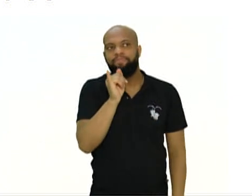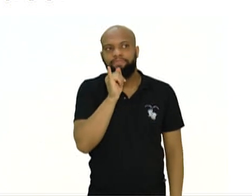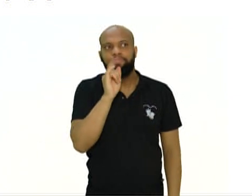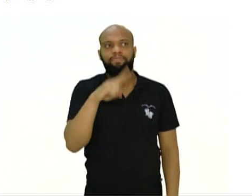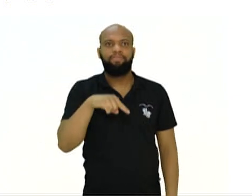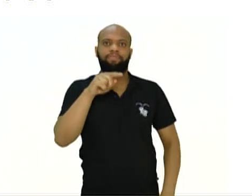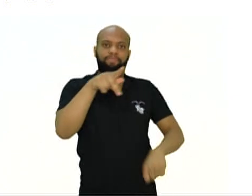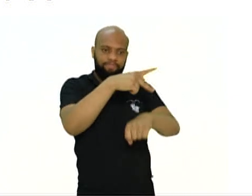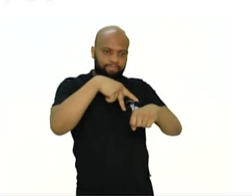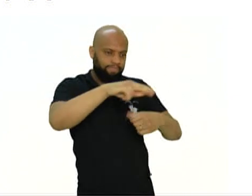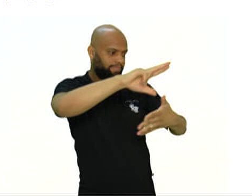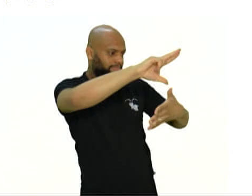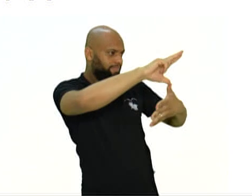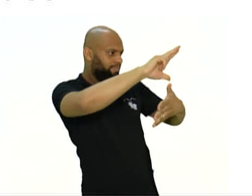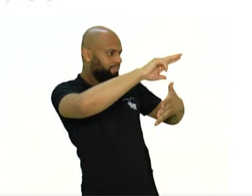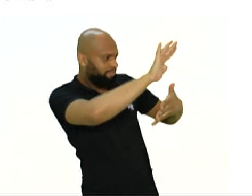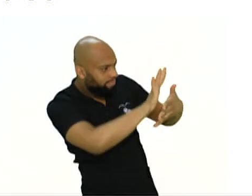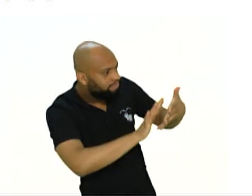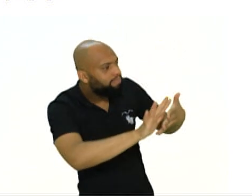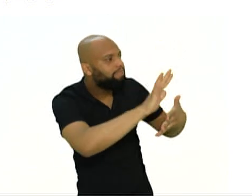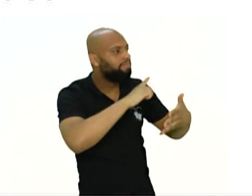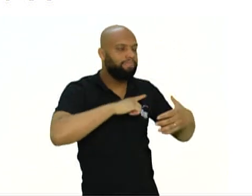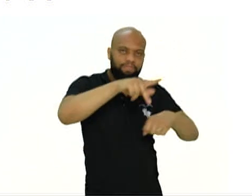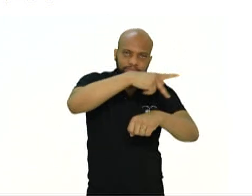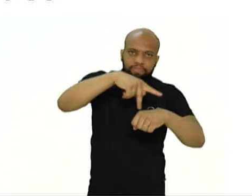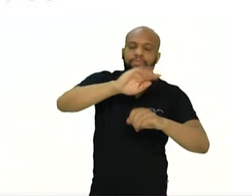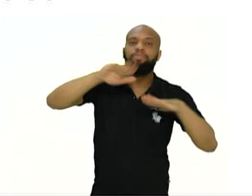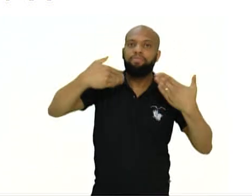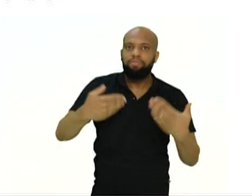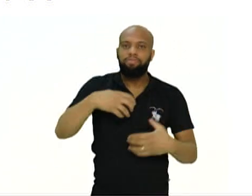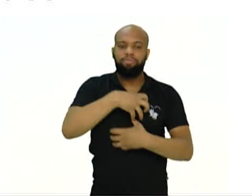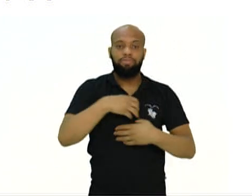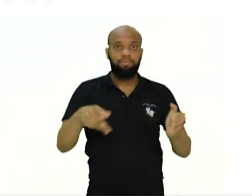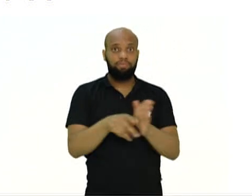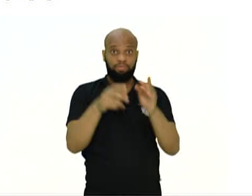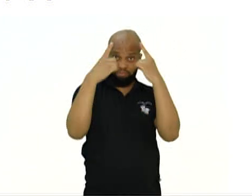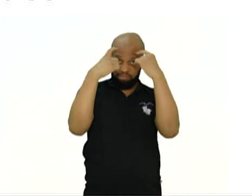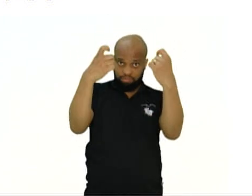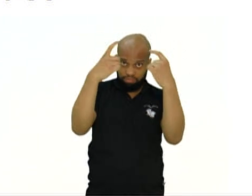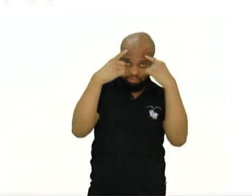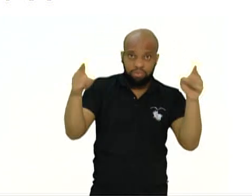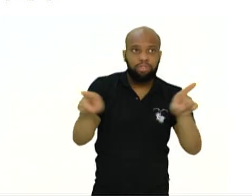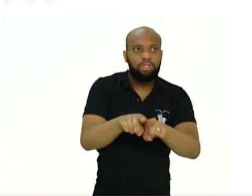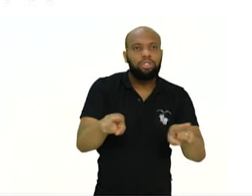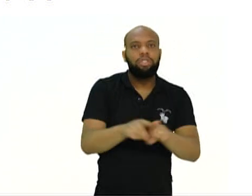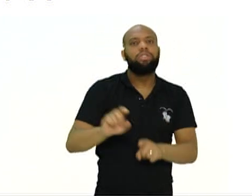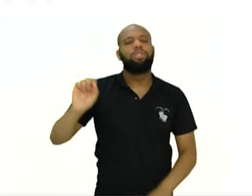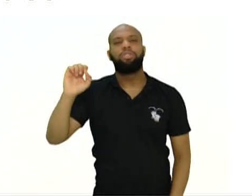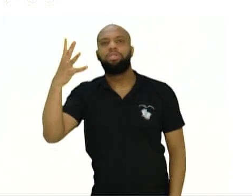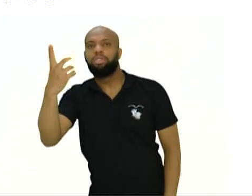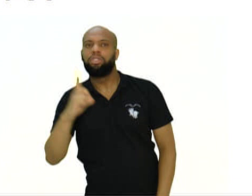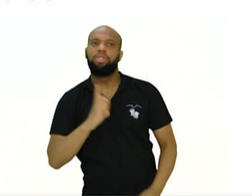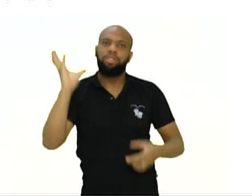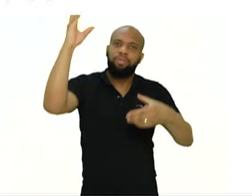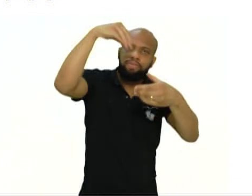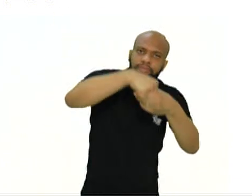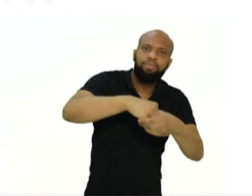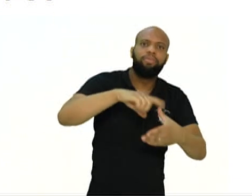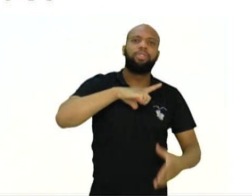dos países latino-americanos. Então, a questão da violência, ela engloba